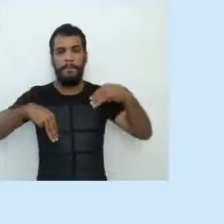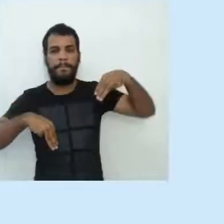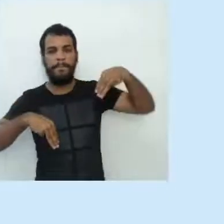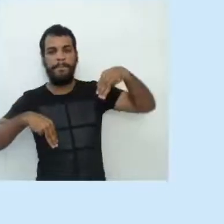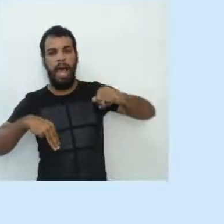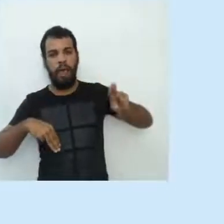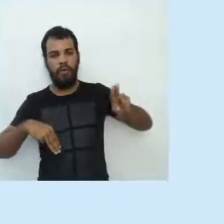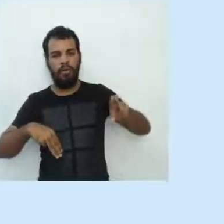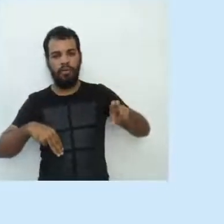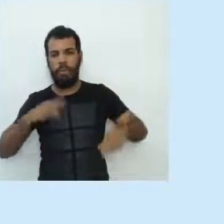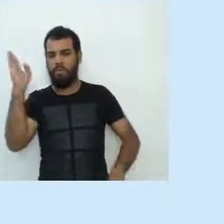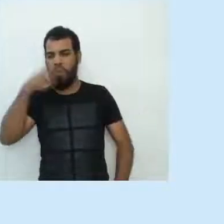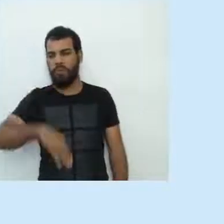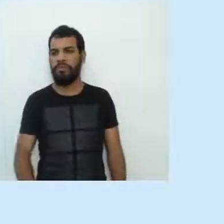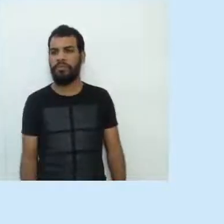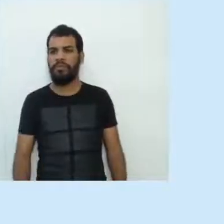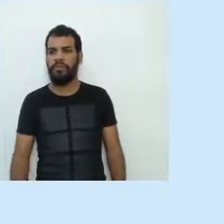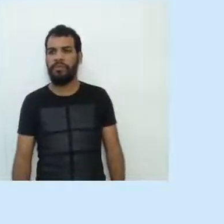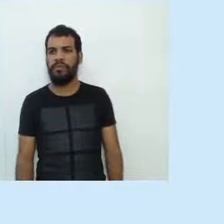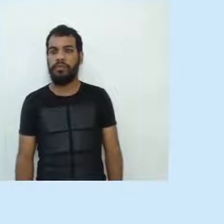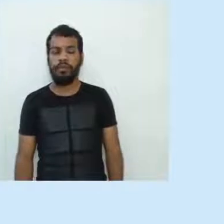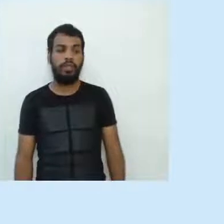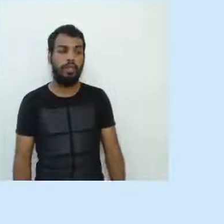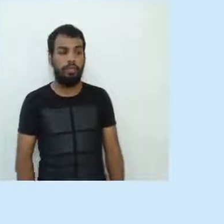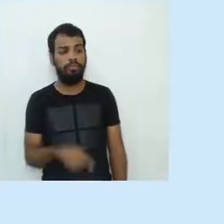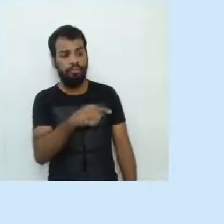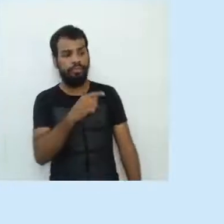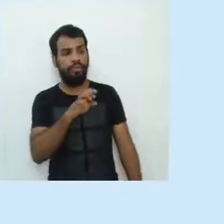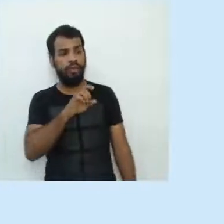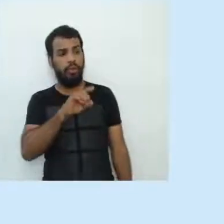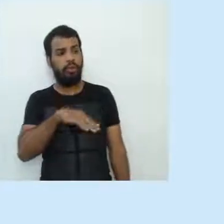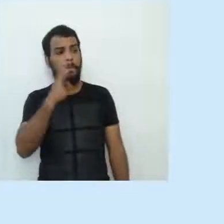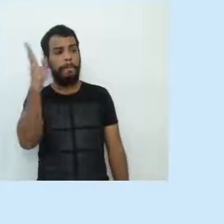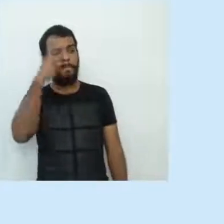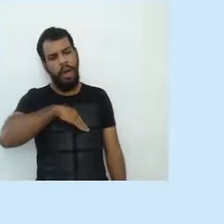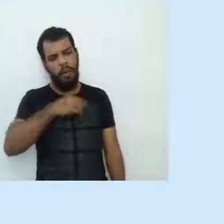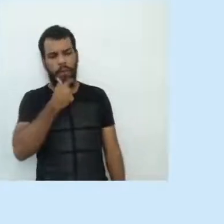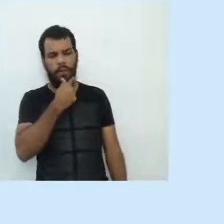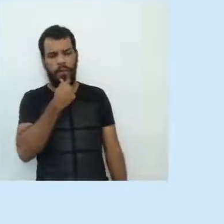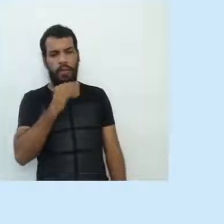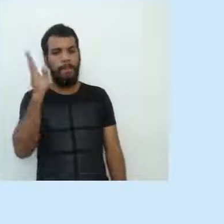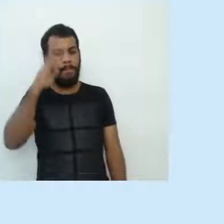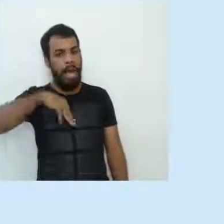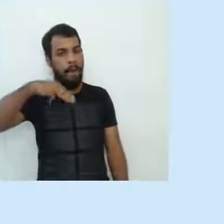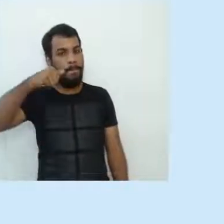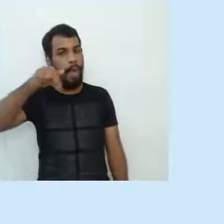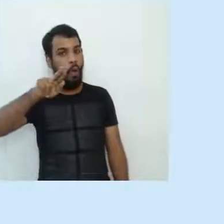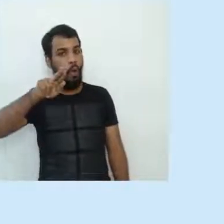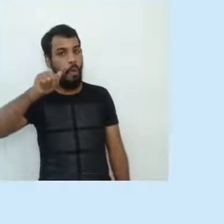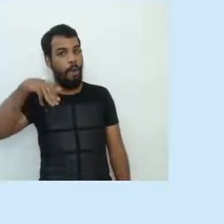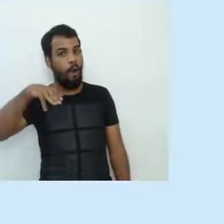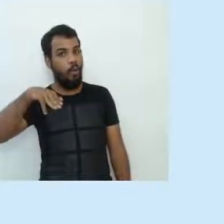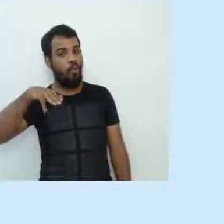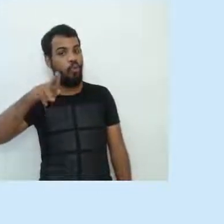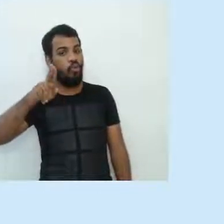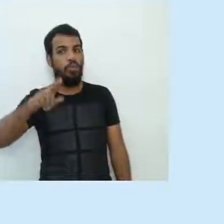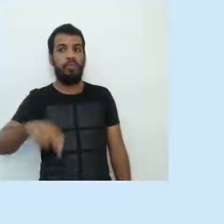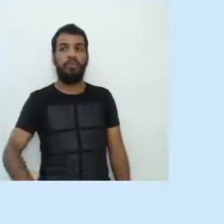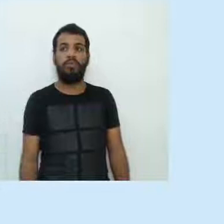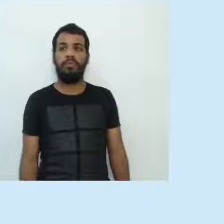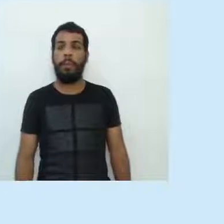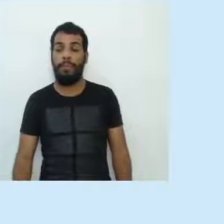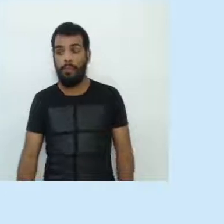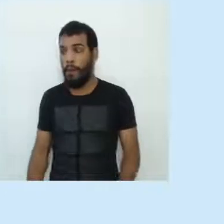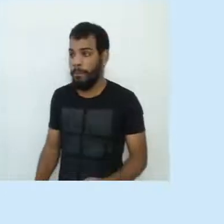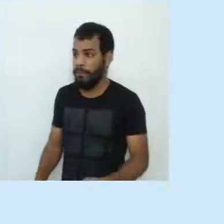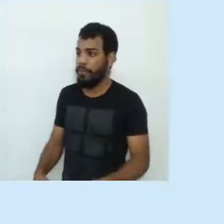vocês. Eduardo é um mau garoto. Outro, ele é um mau político. Ela está sempre